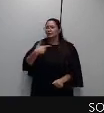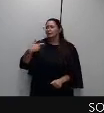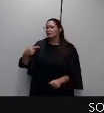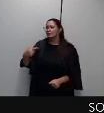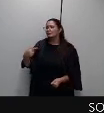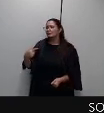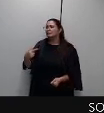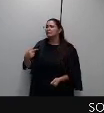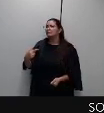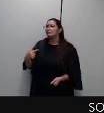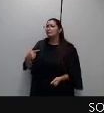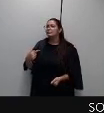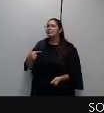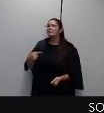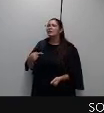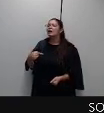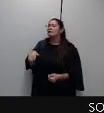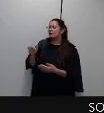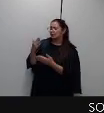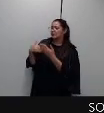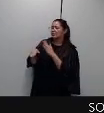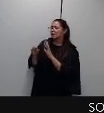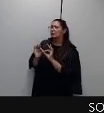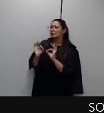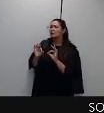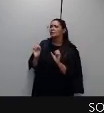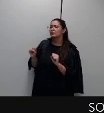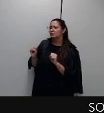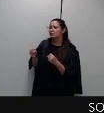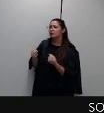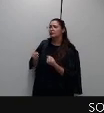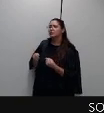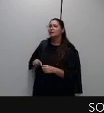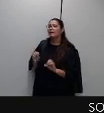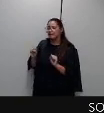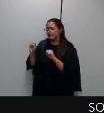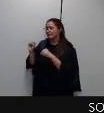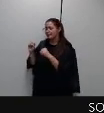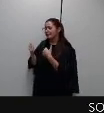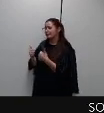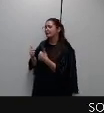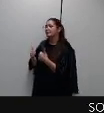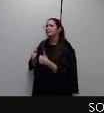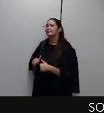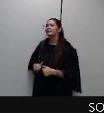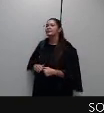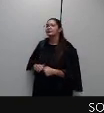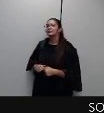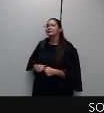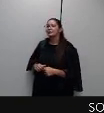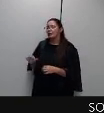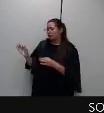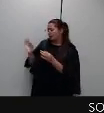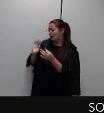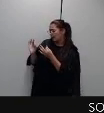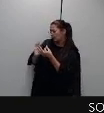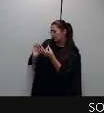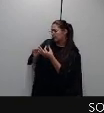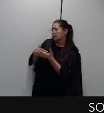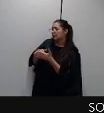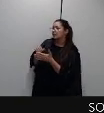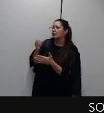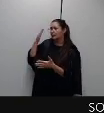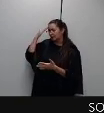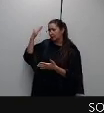que ficou adiado né Isso é isso mesmo Extra barba isso tá é só meu com é muito obrigado é